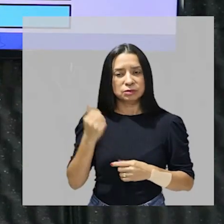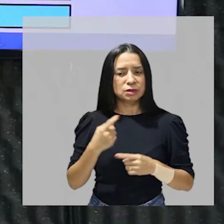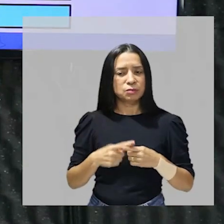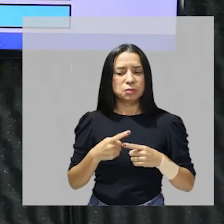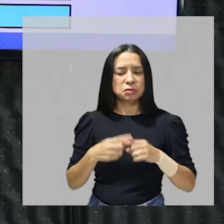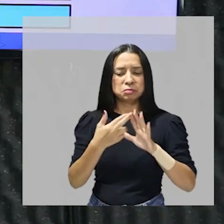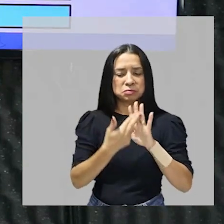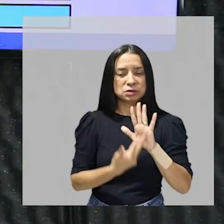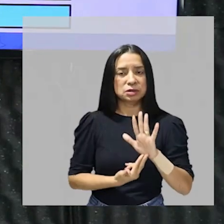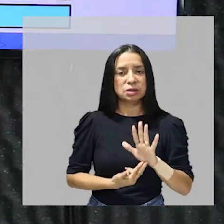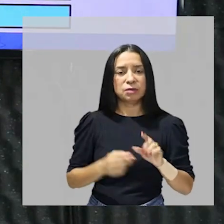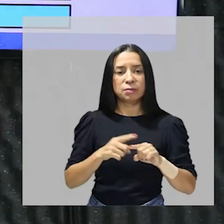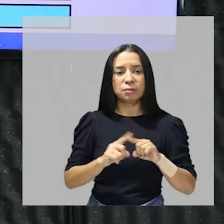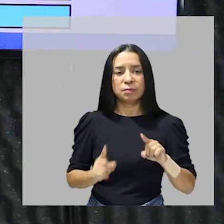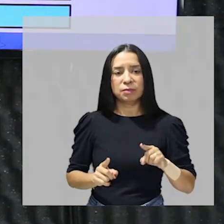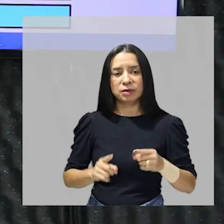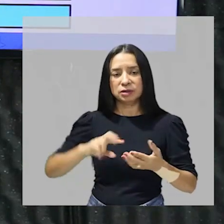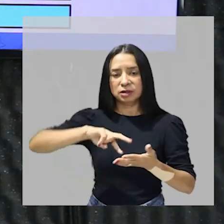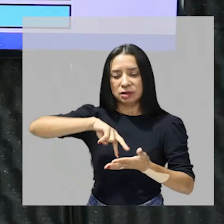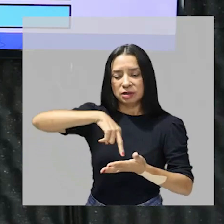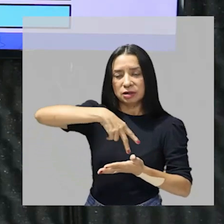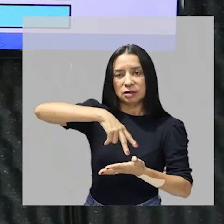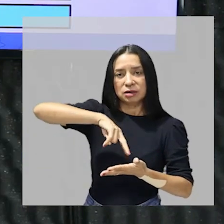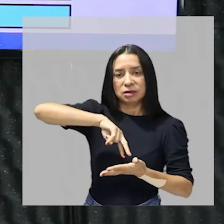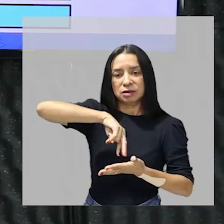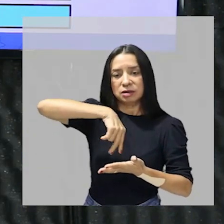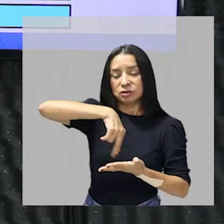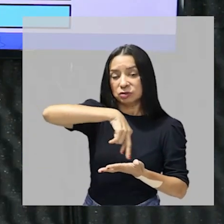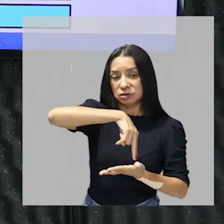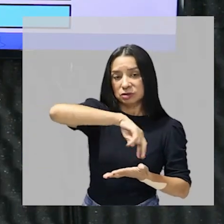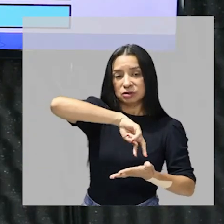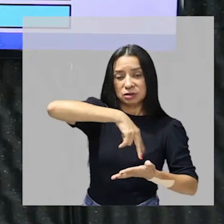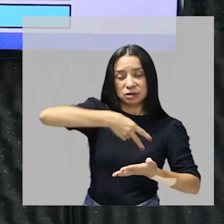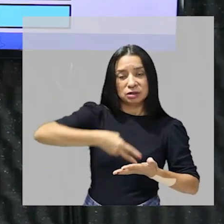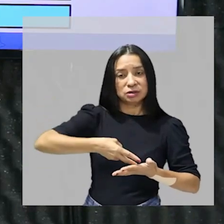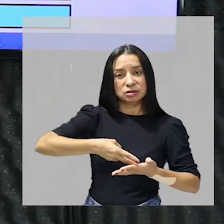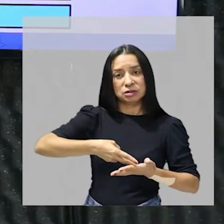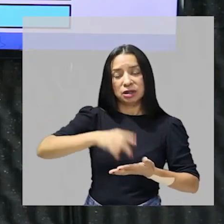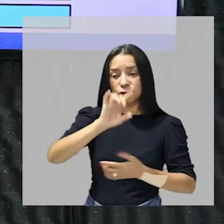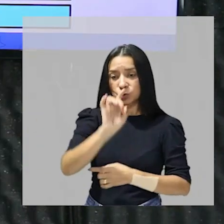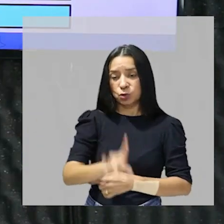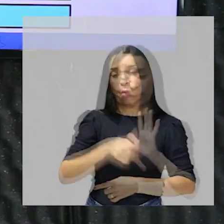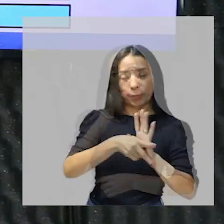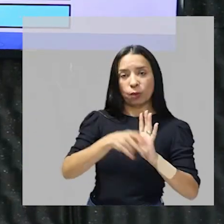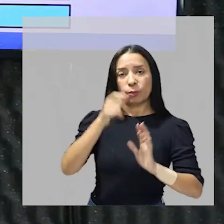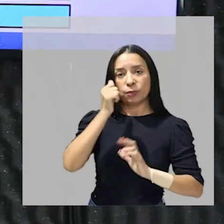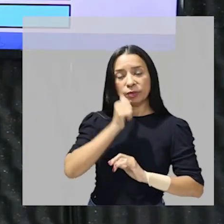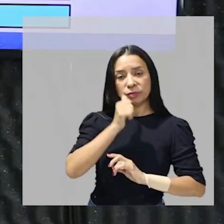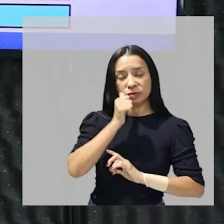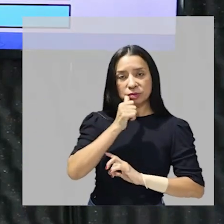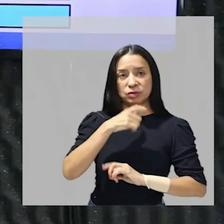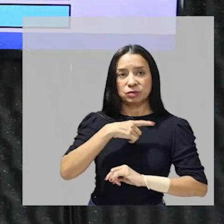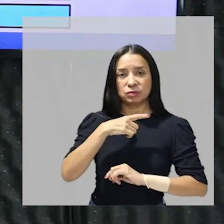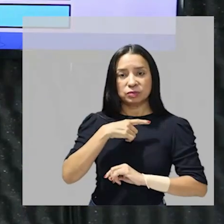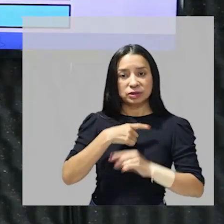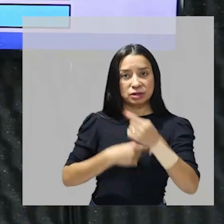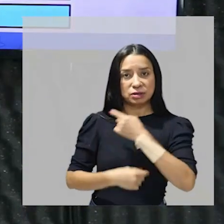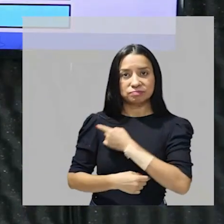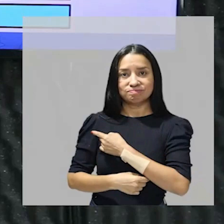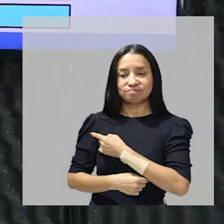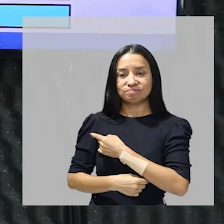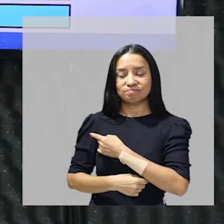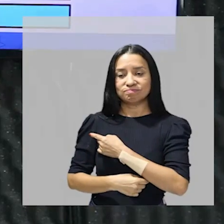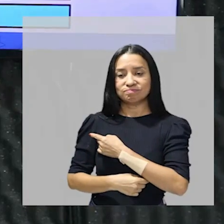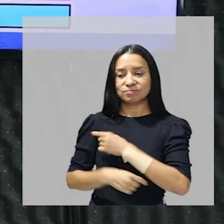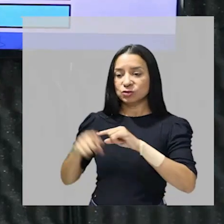das regras, mas a ginástica rítmica é exclusivamente feminina nos Jogos Olímpicos. Existem esses aparelhos aqui,